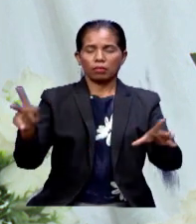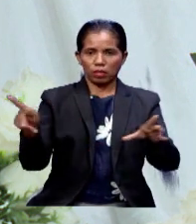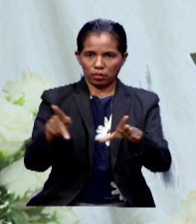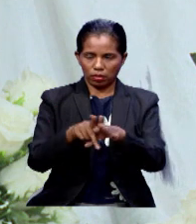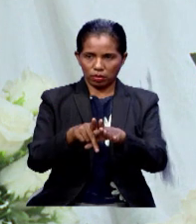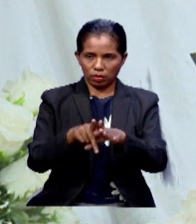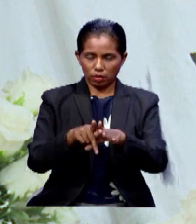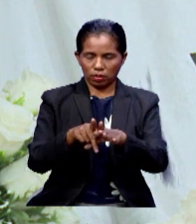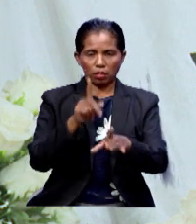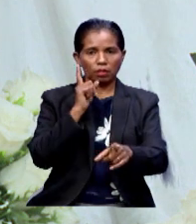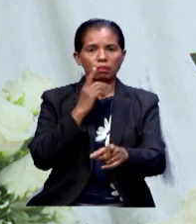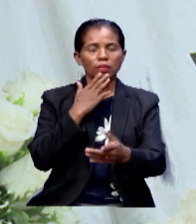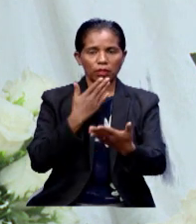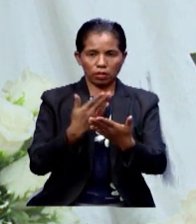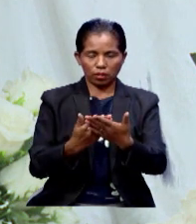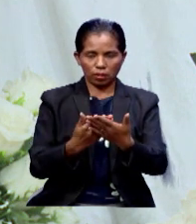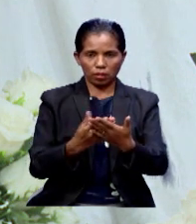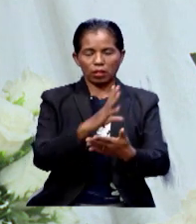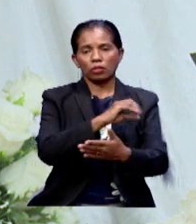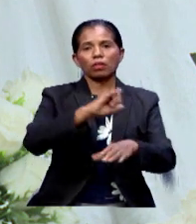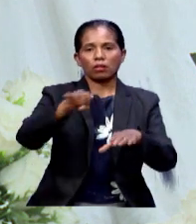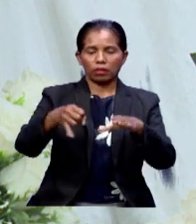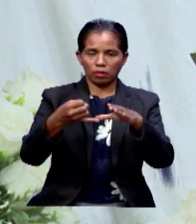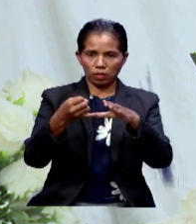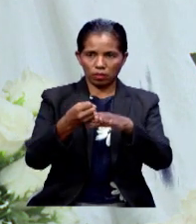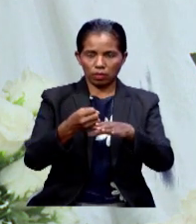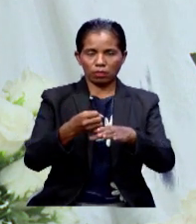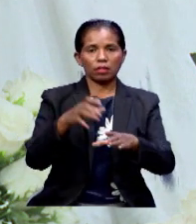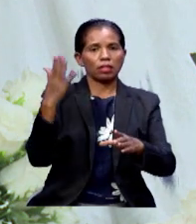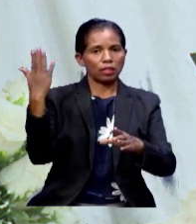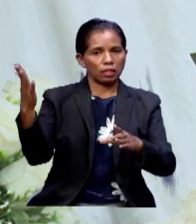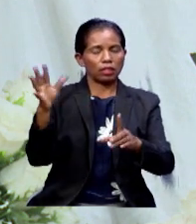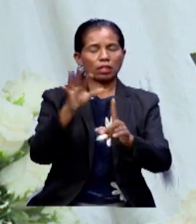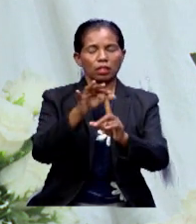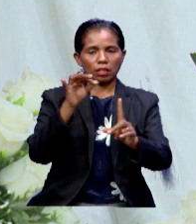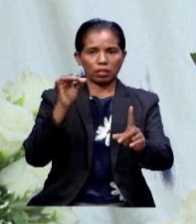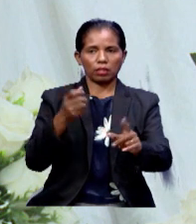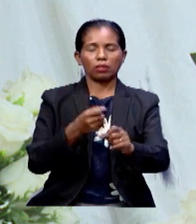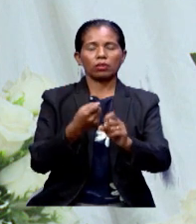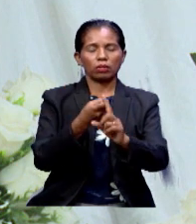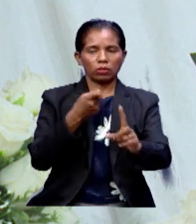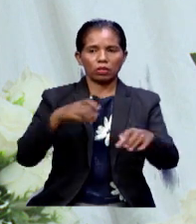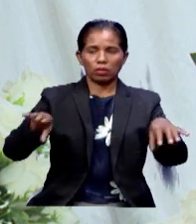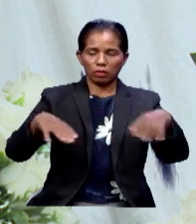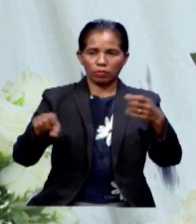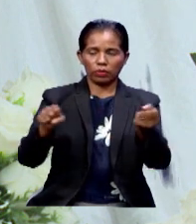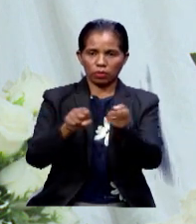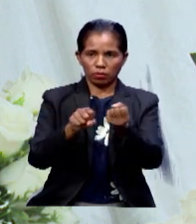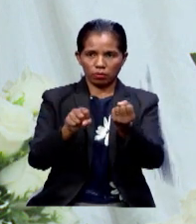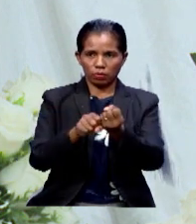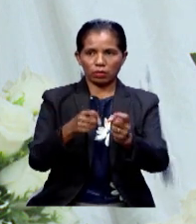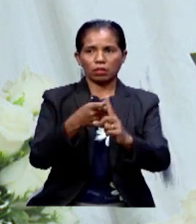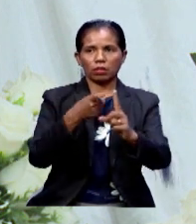mak significativo, no inclusivo e realização li husi serviço, contribuição,